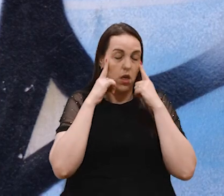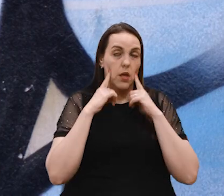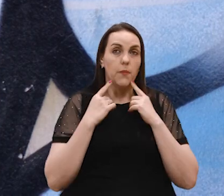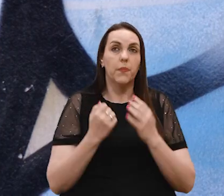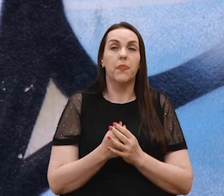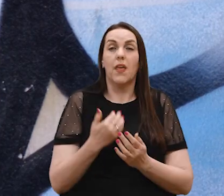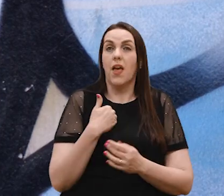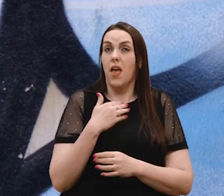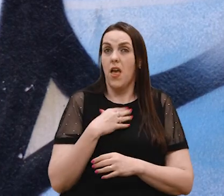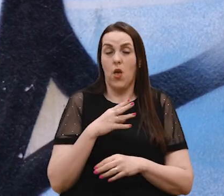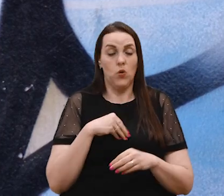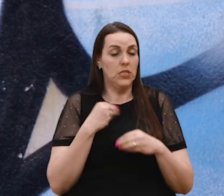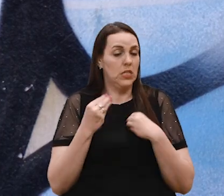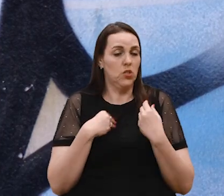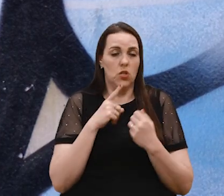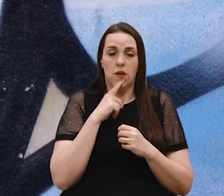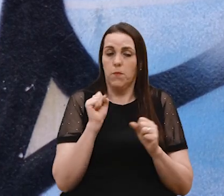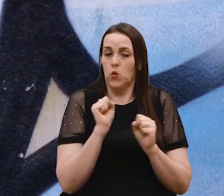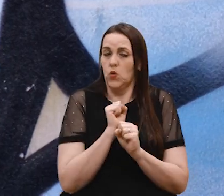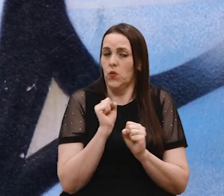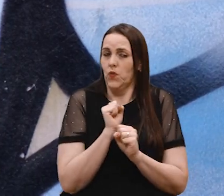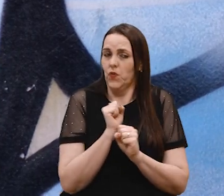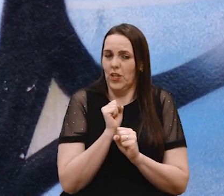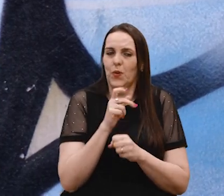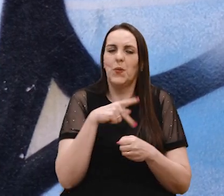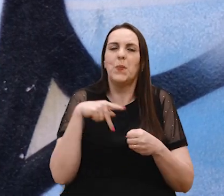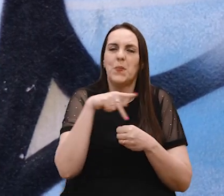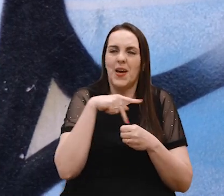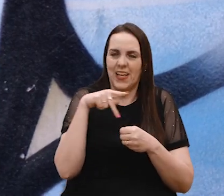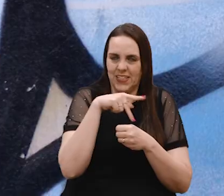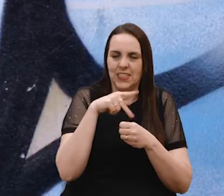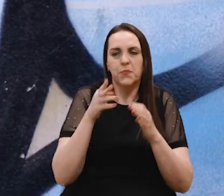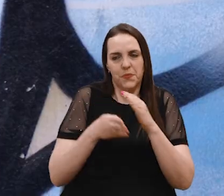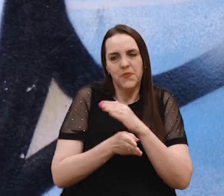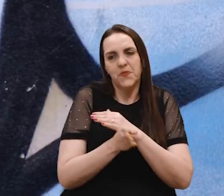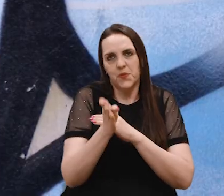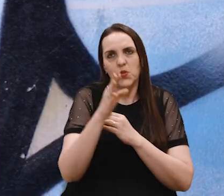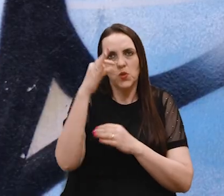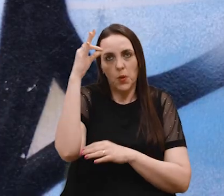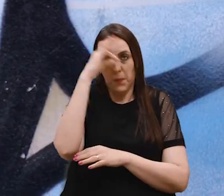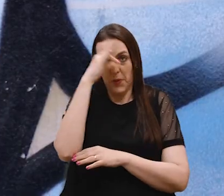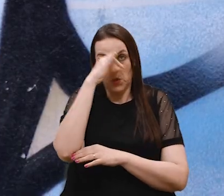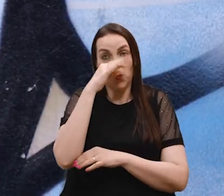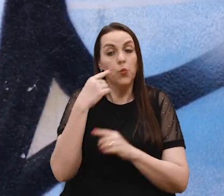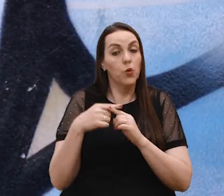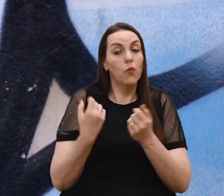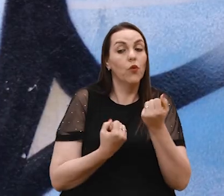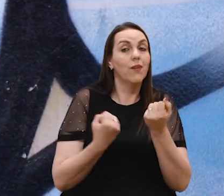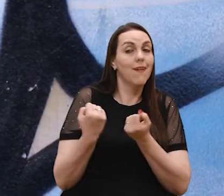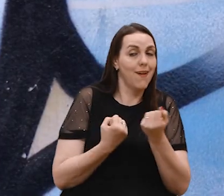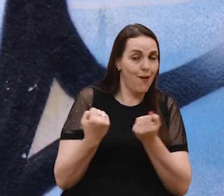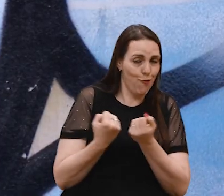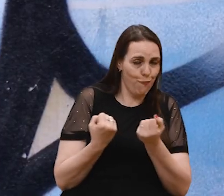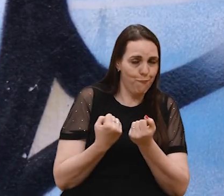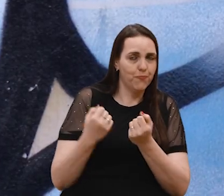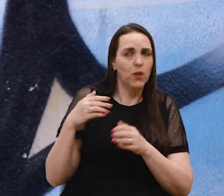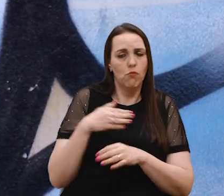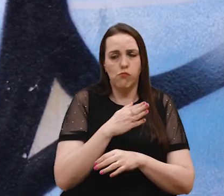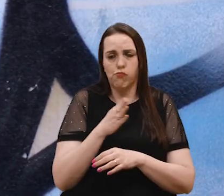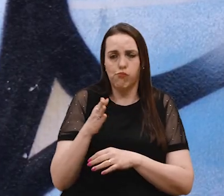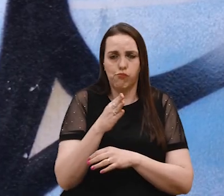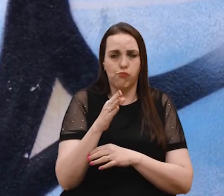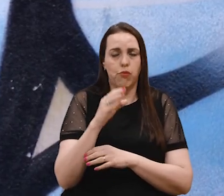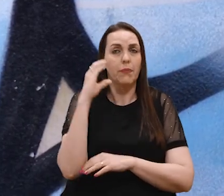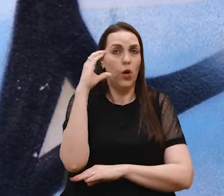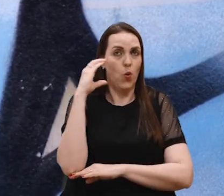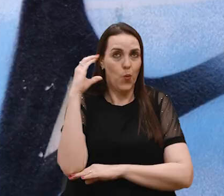Eu senti muito frio nos países para ir ao Peru, porque eu fui de carro. Eu passei